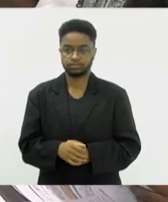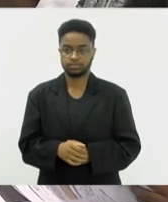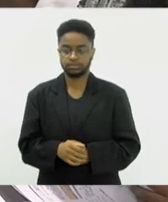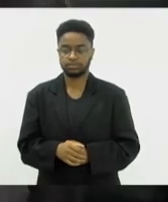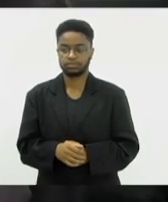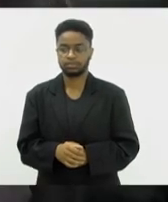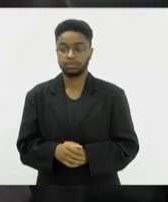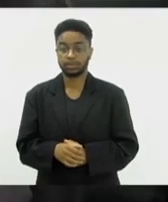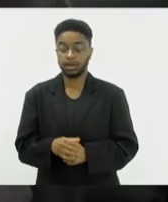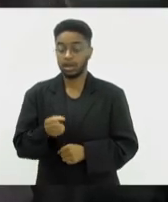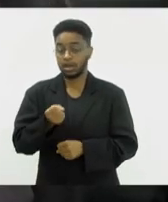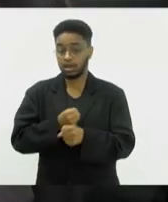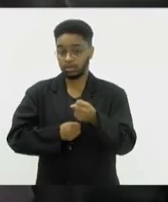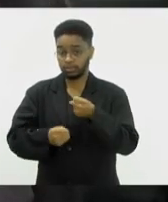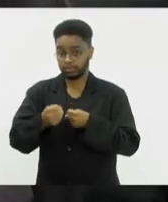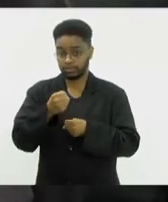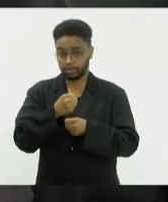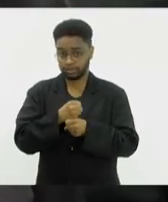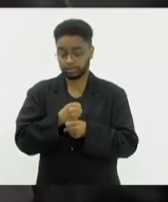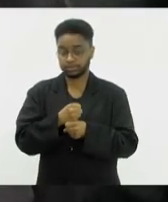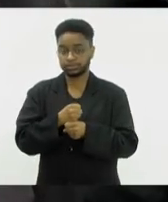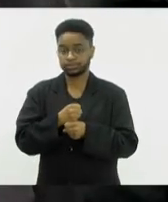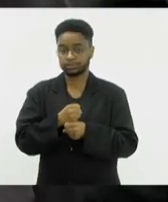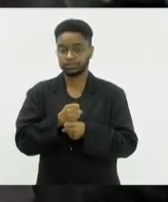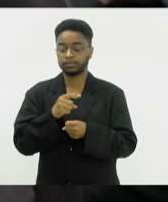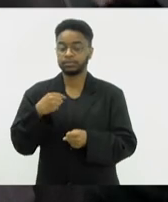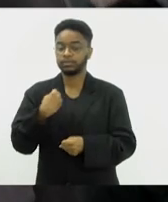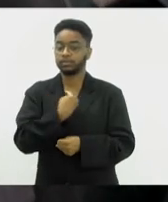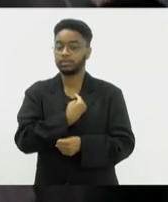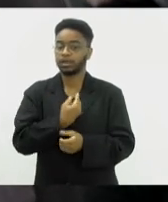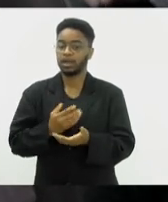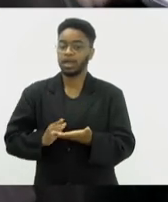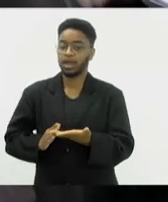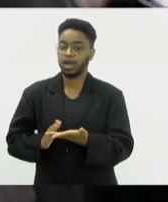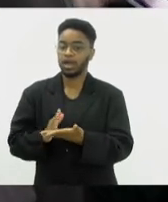No ano passado, nós aprovamos